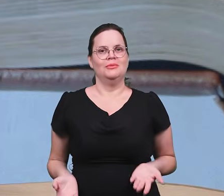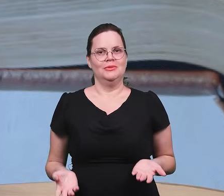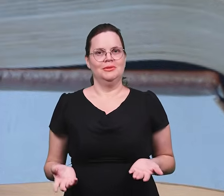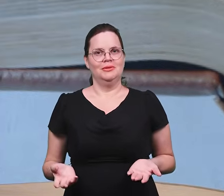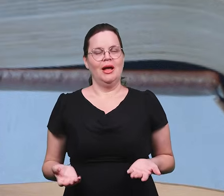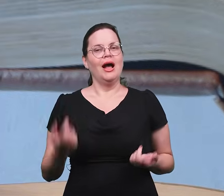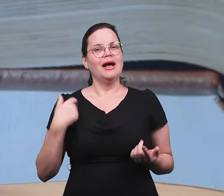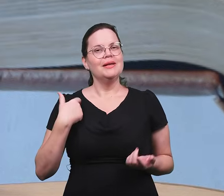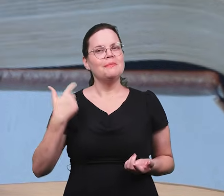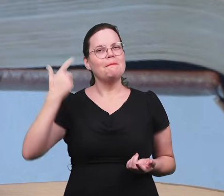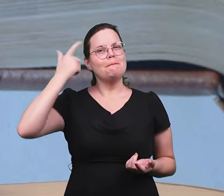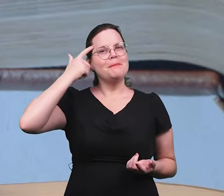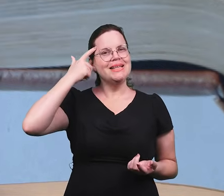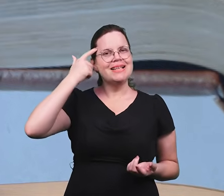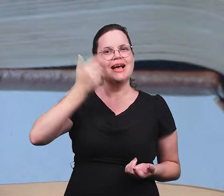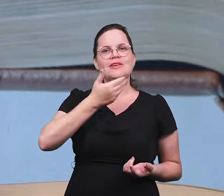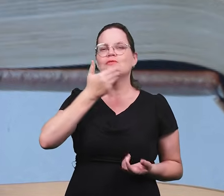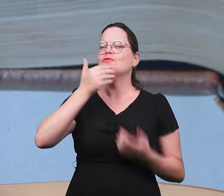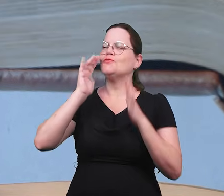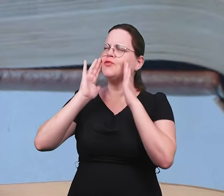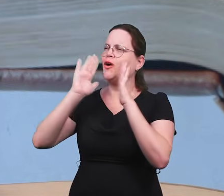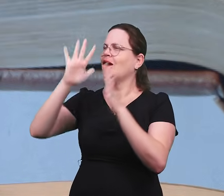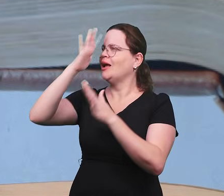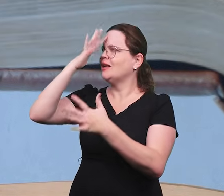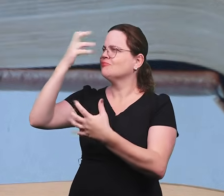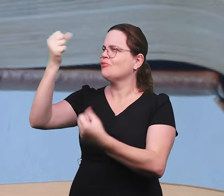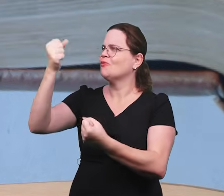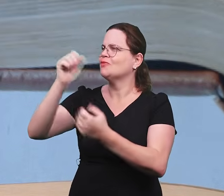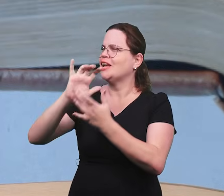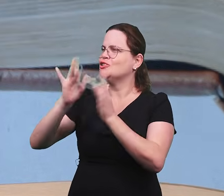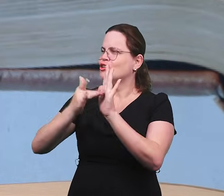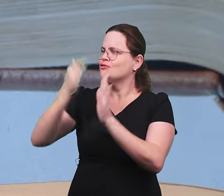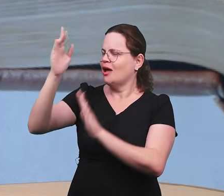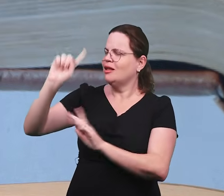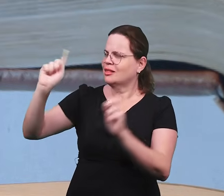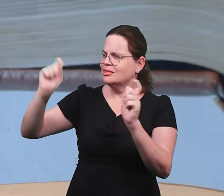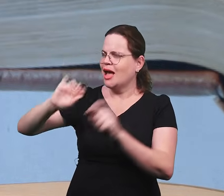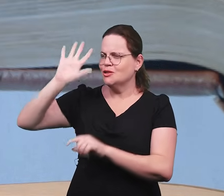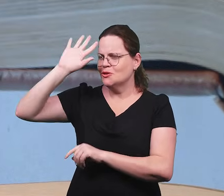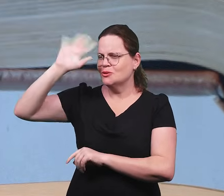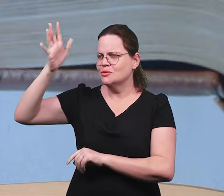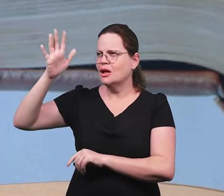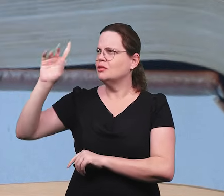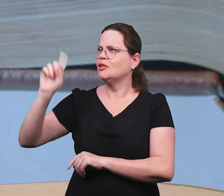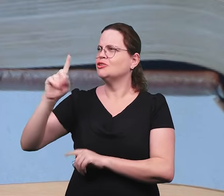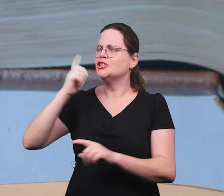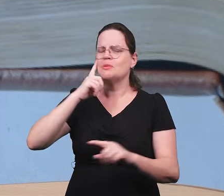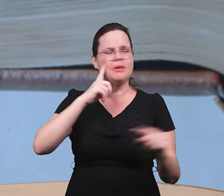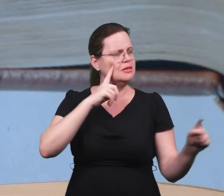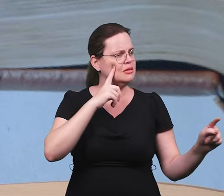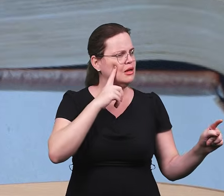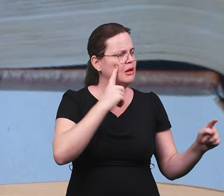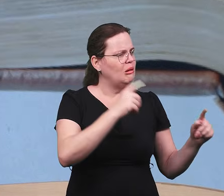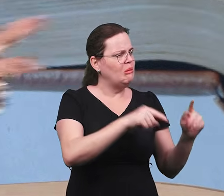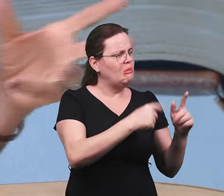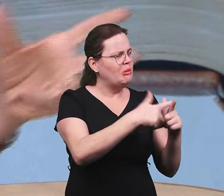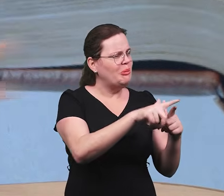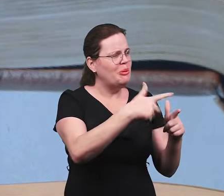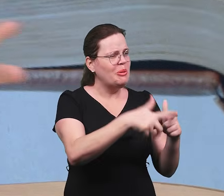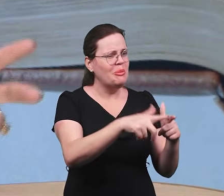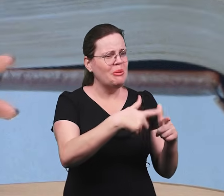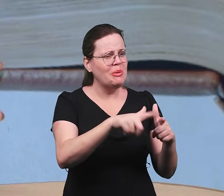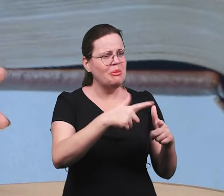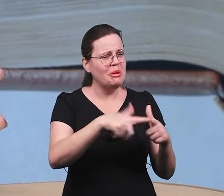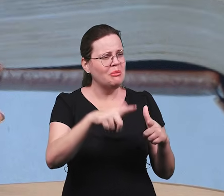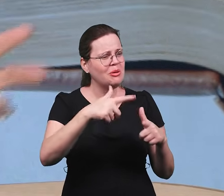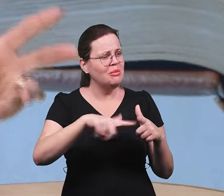olharmos para Jesus, que é a solução, muitas vezes nós olhamos para o tamanho da dificuldade e queremos que